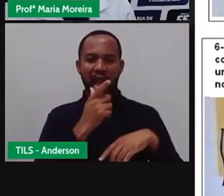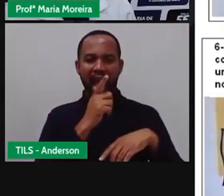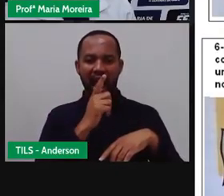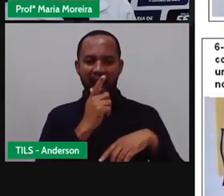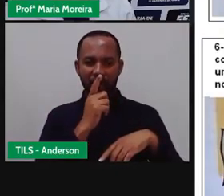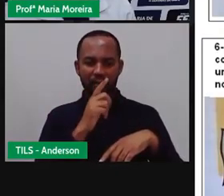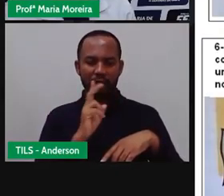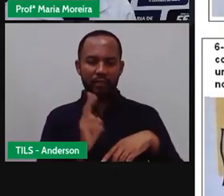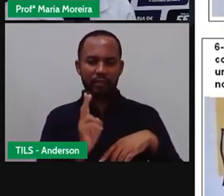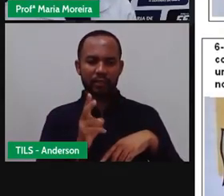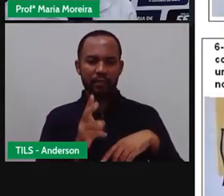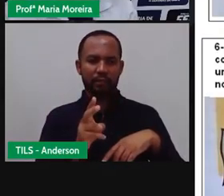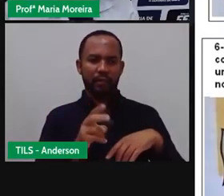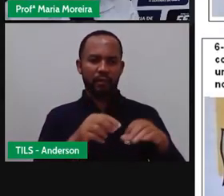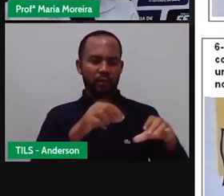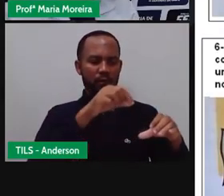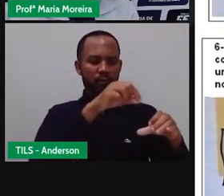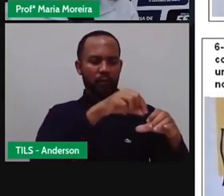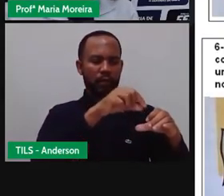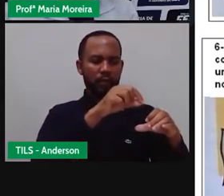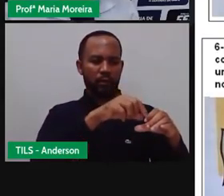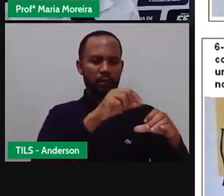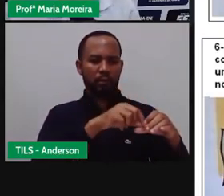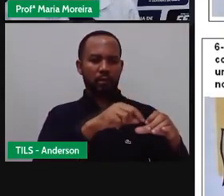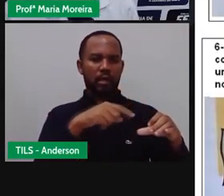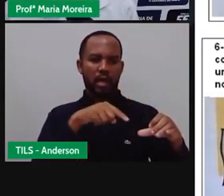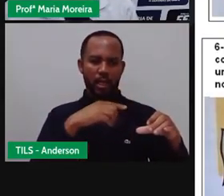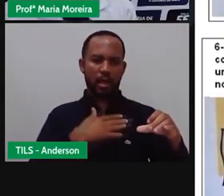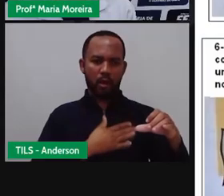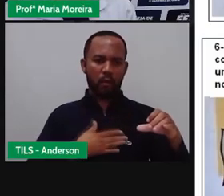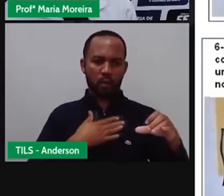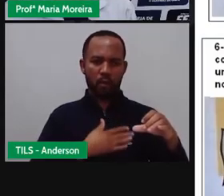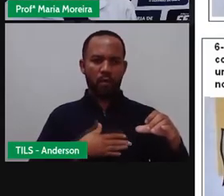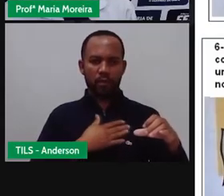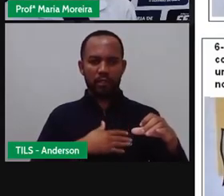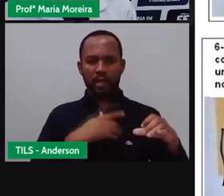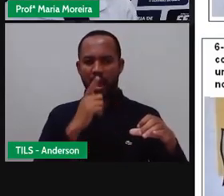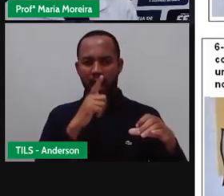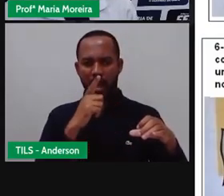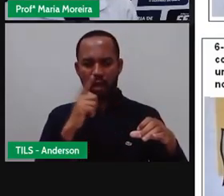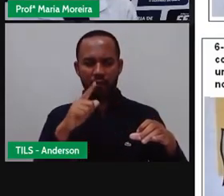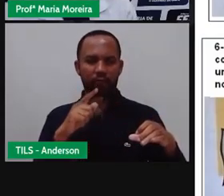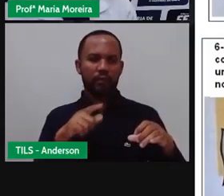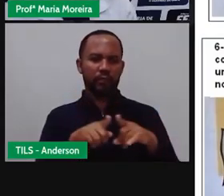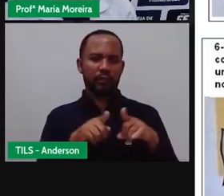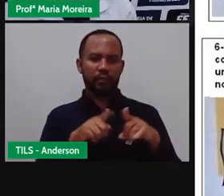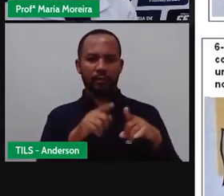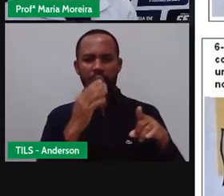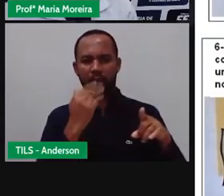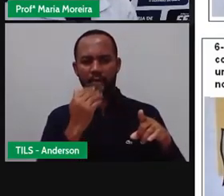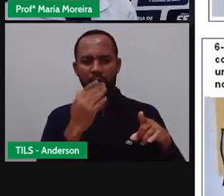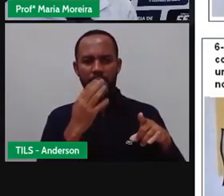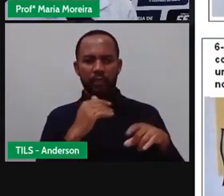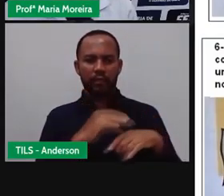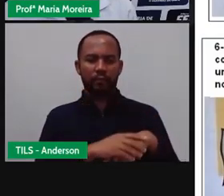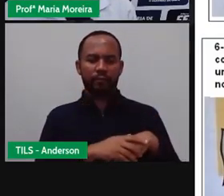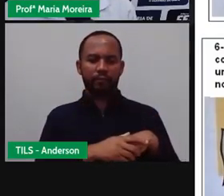todas as vezes que der comida. Porque assim como você, ela precisa de ar, ela precisa de água e ela precisa de